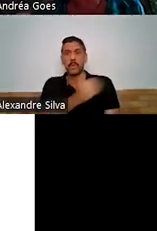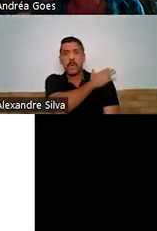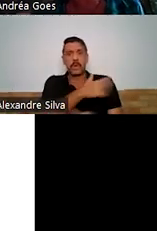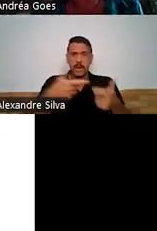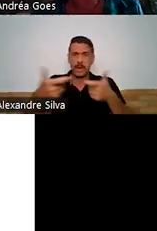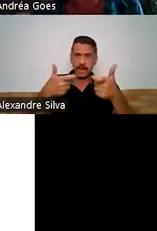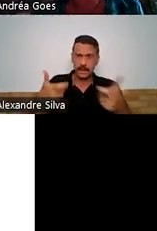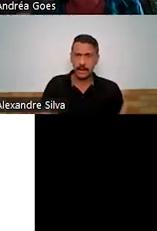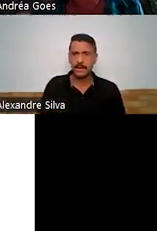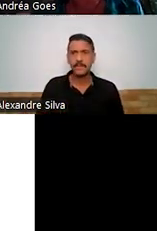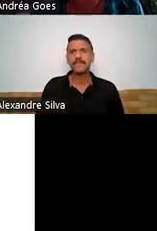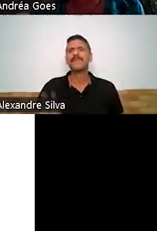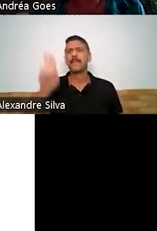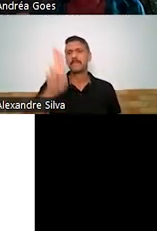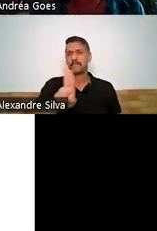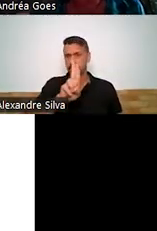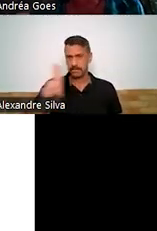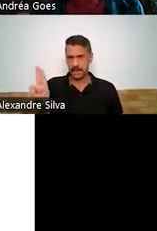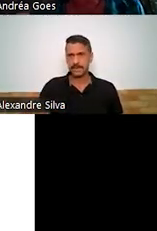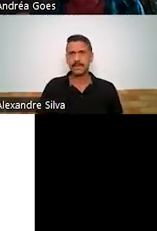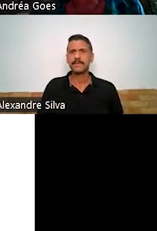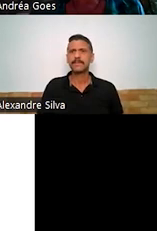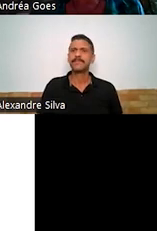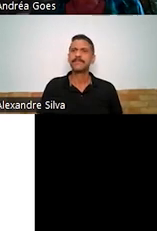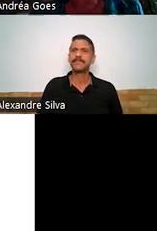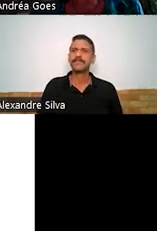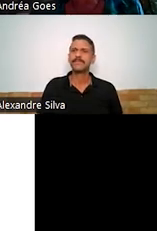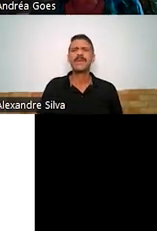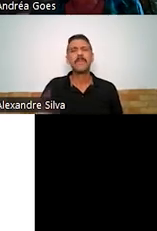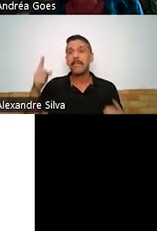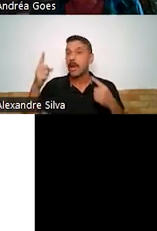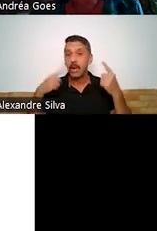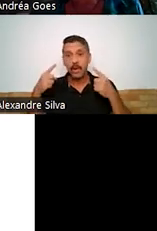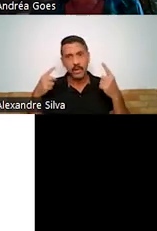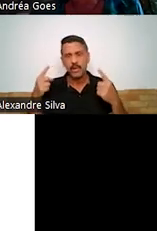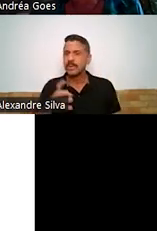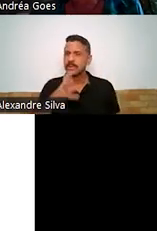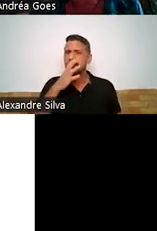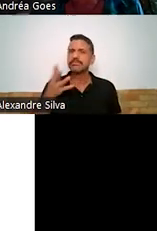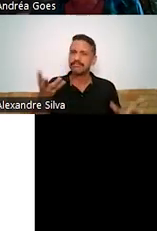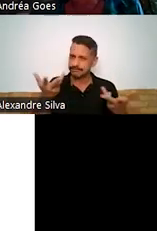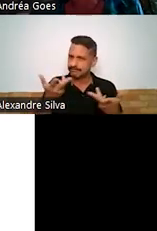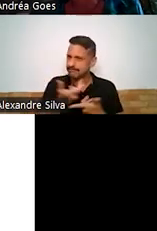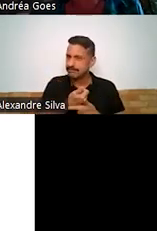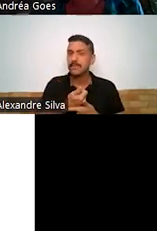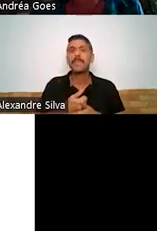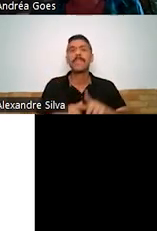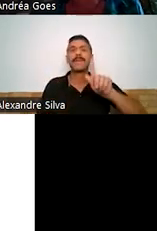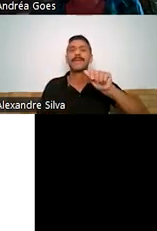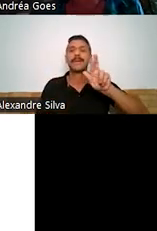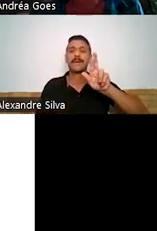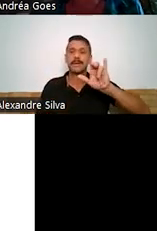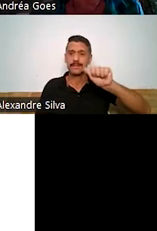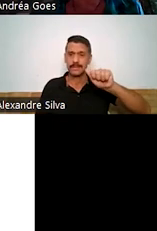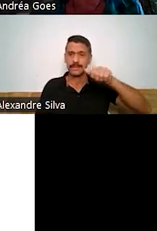guerra, padres. Bom, é uma loucura bem interessante. Então, Garcia Marques,